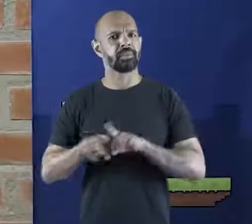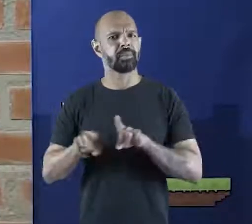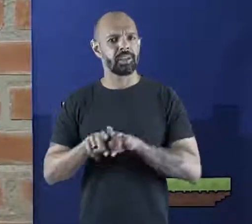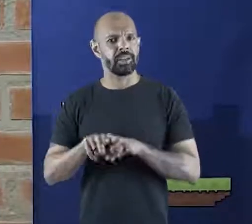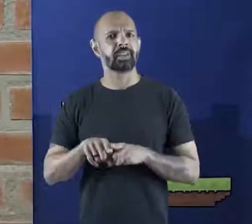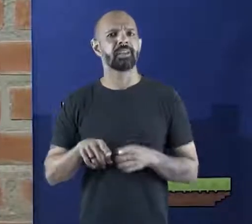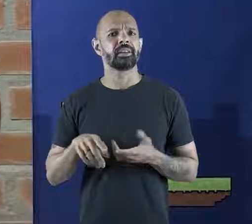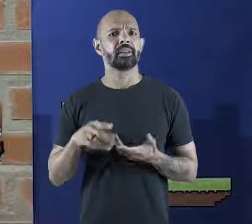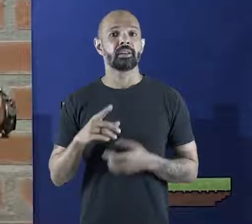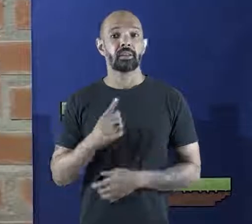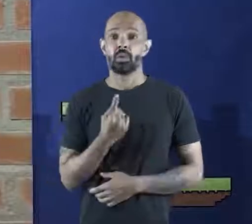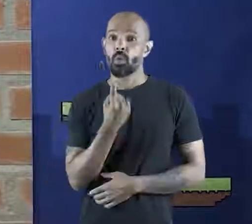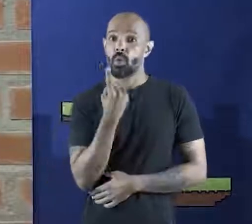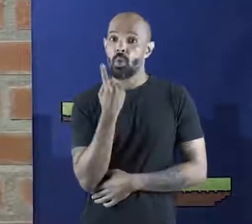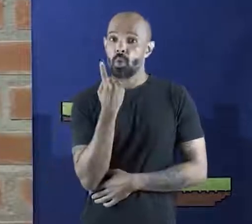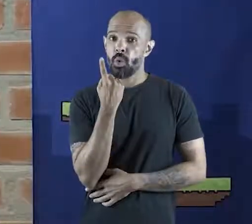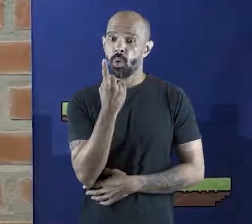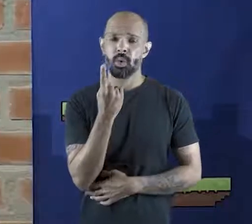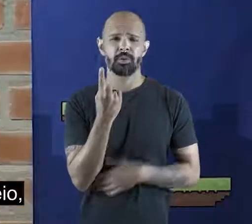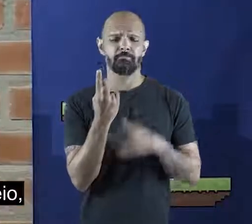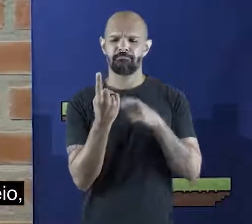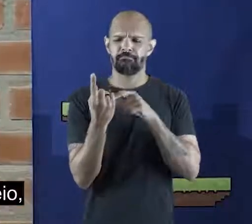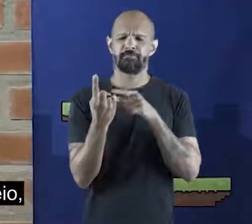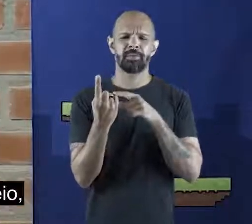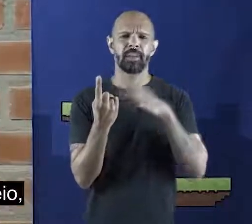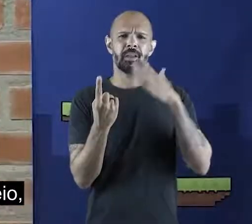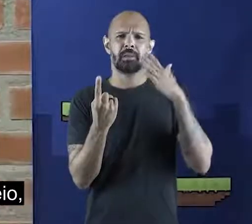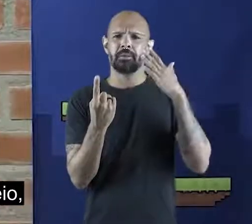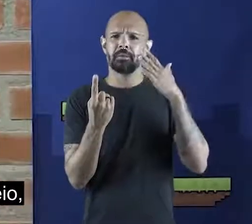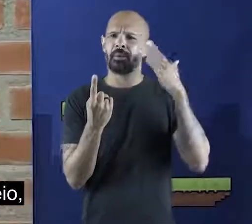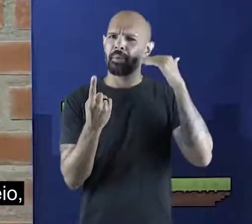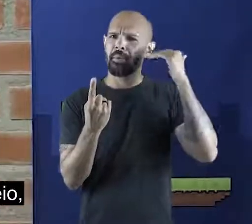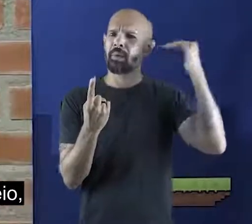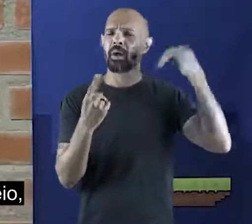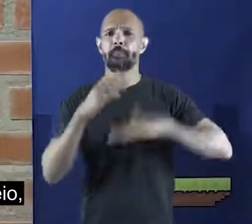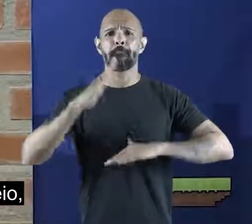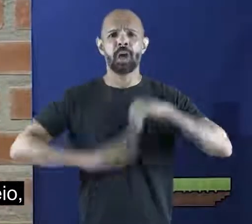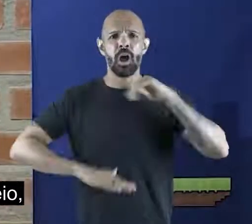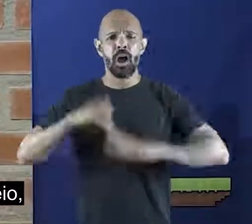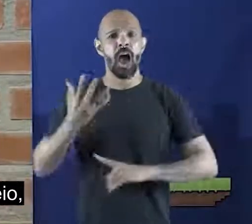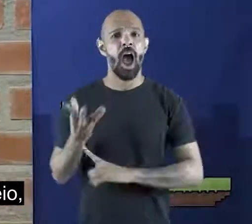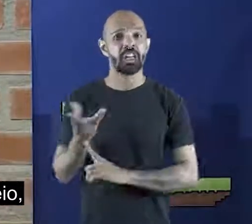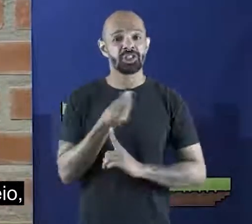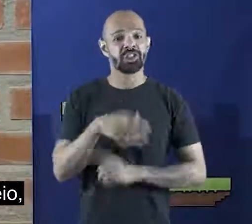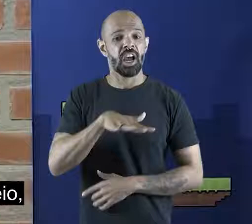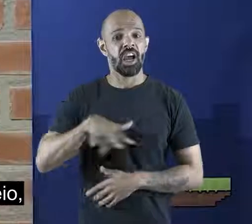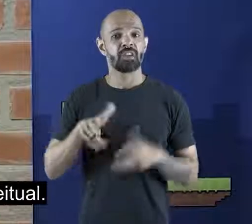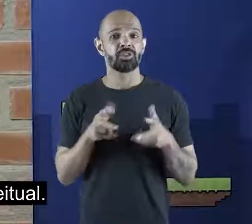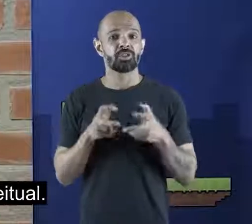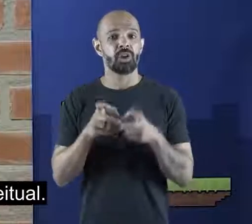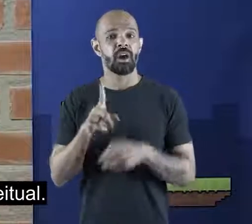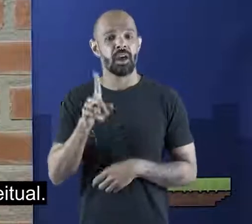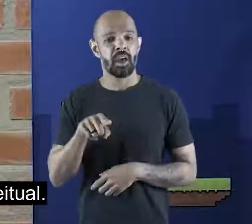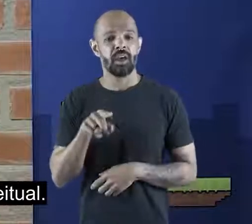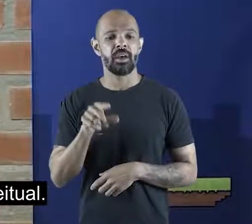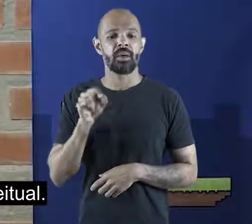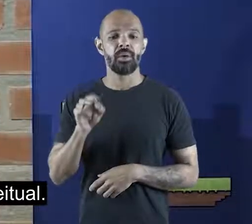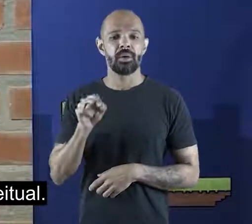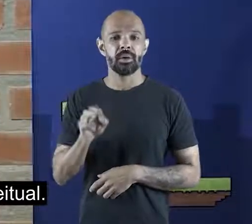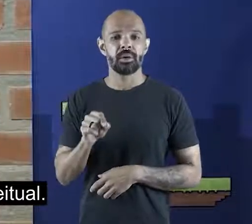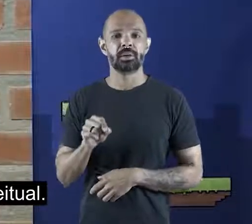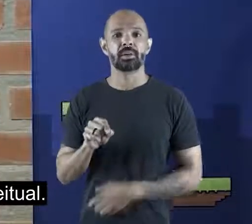aí, sendo que um dos grandes, assim, um dos grandes profissionais artísticos dentro do meio é o que a gente